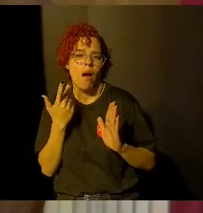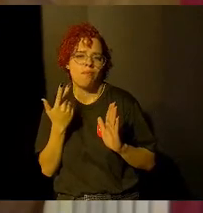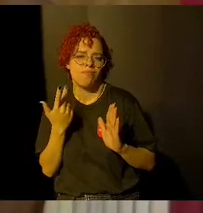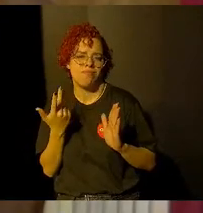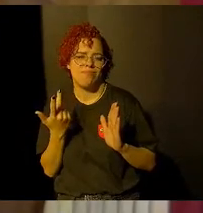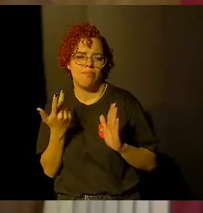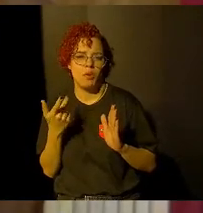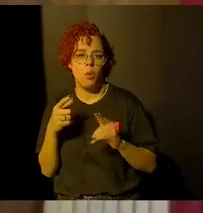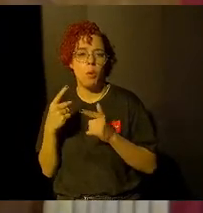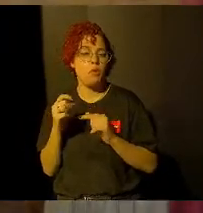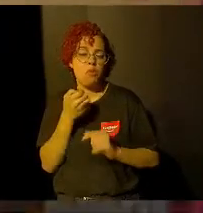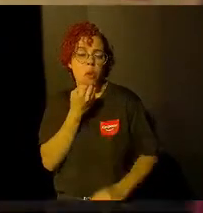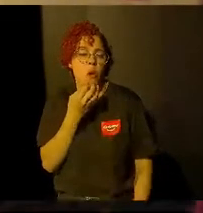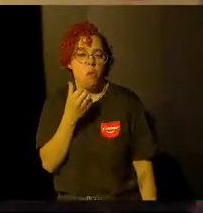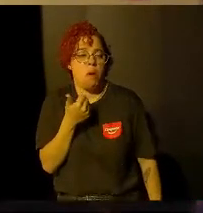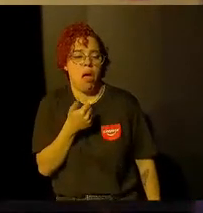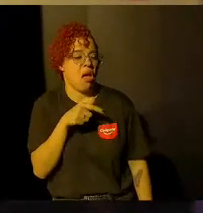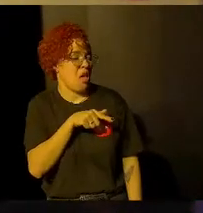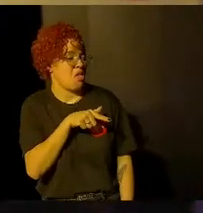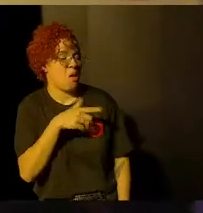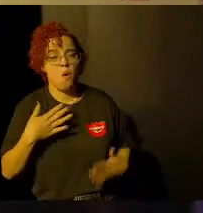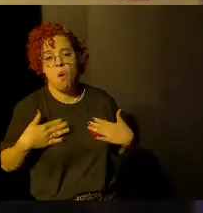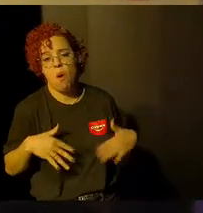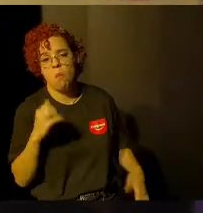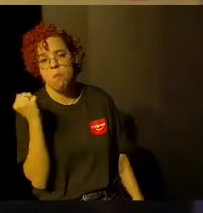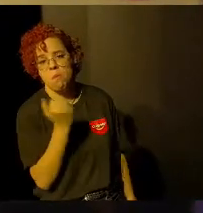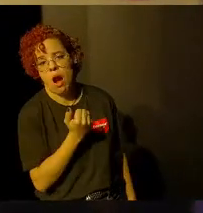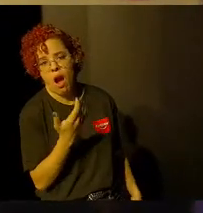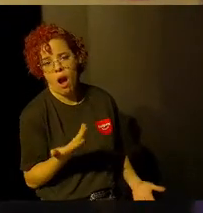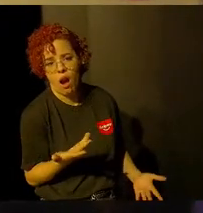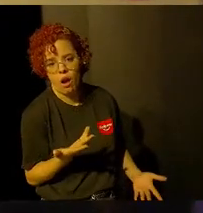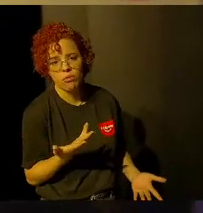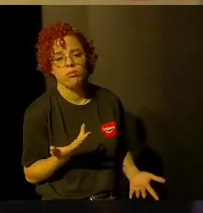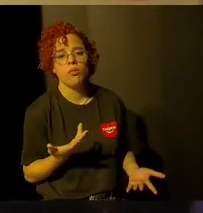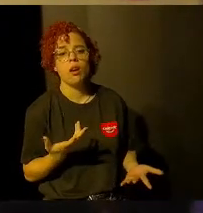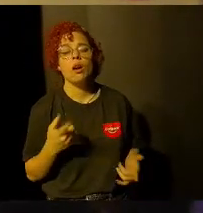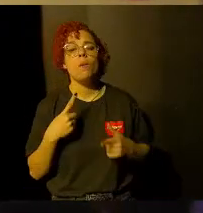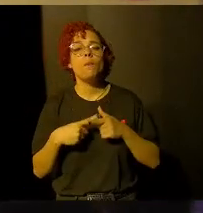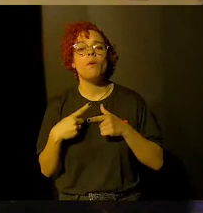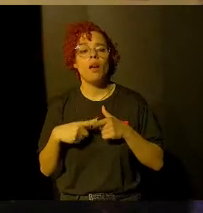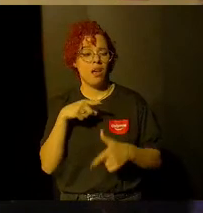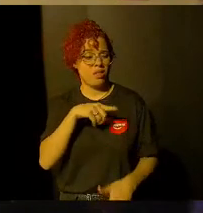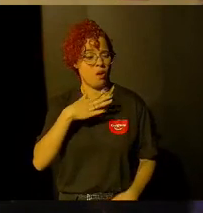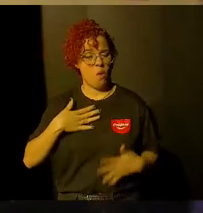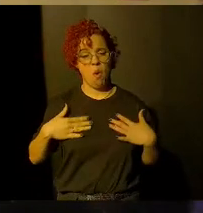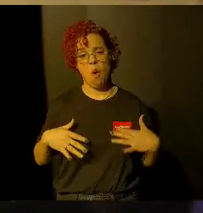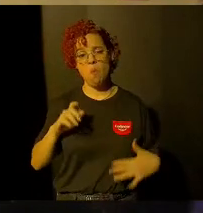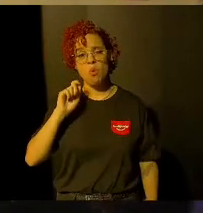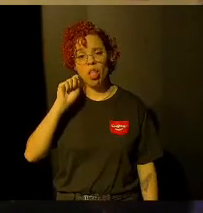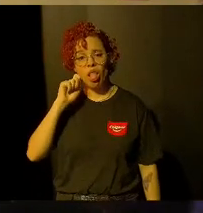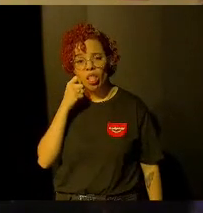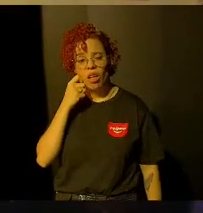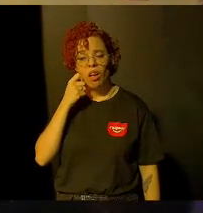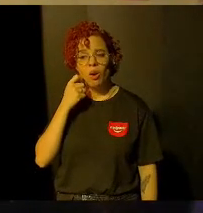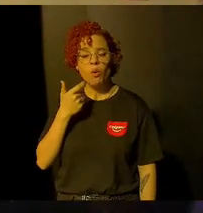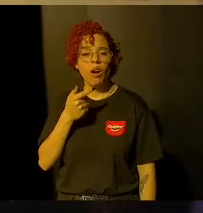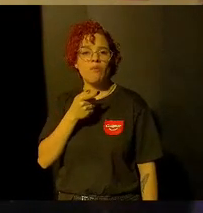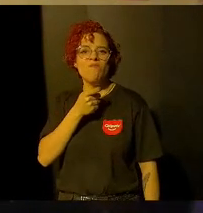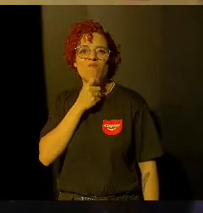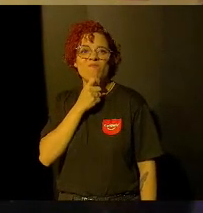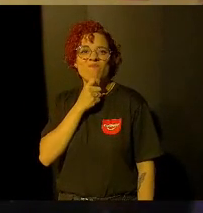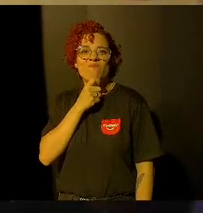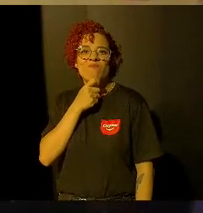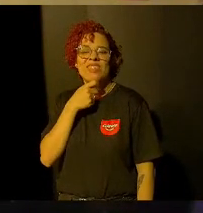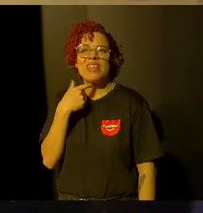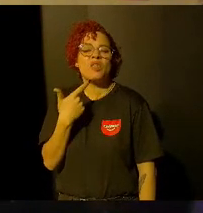brasileira que tudo bem esse corpo se assassinado desse jeito porque aquele corpo negro ainda não tem status